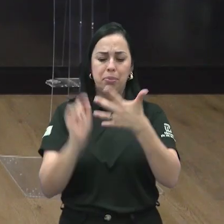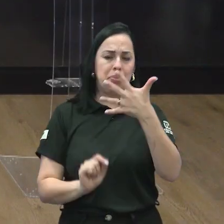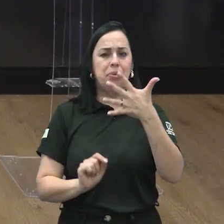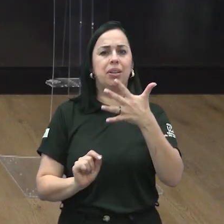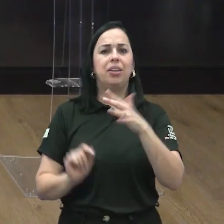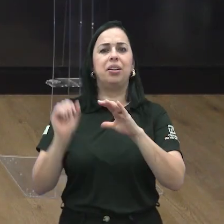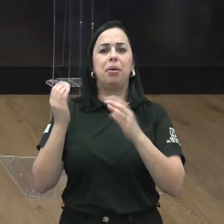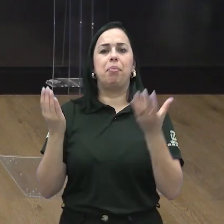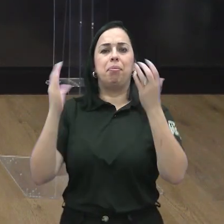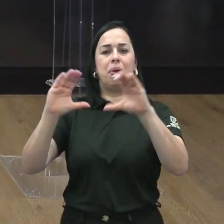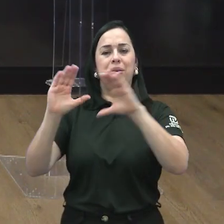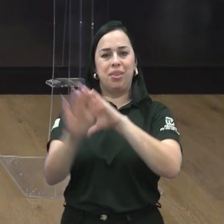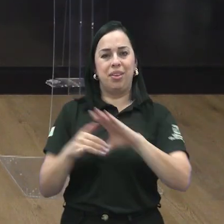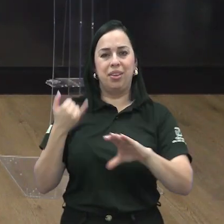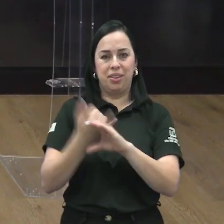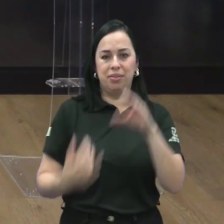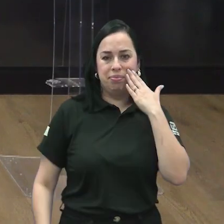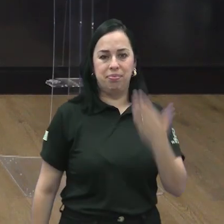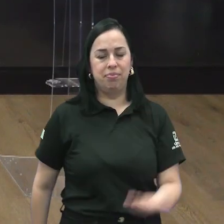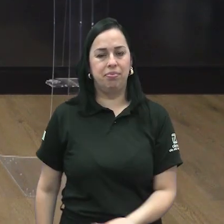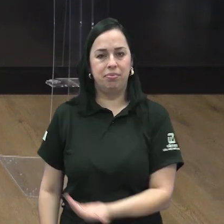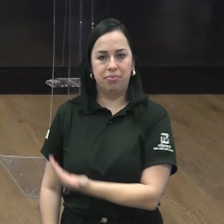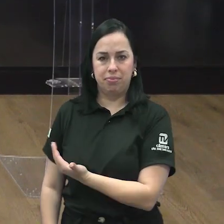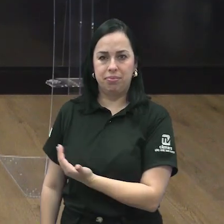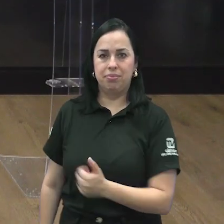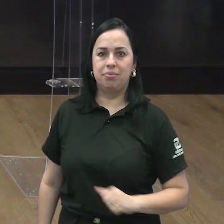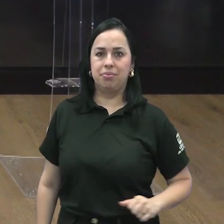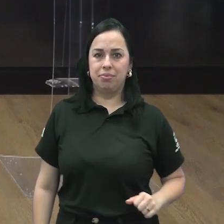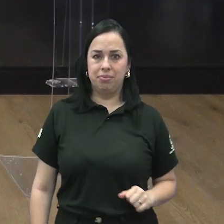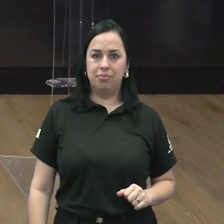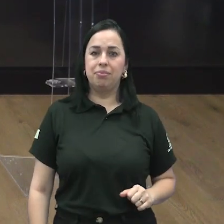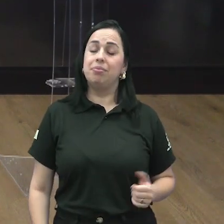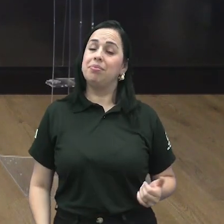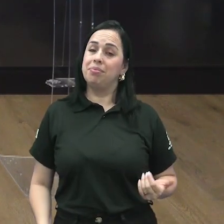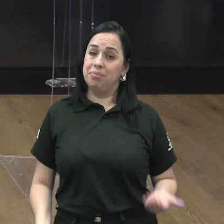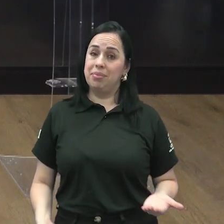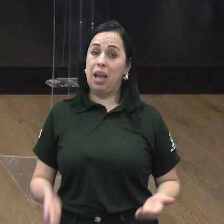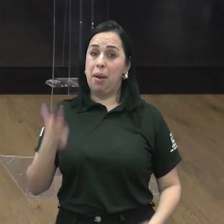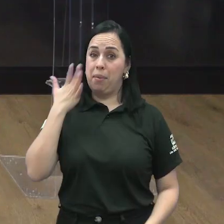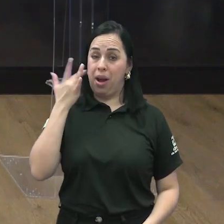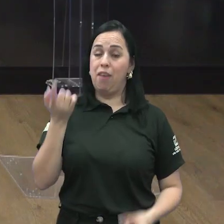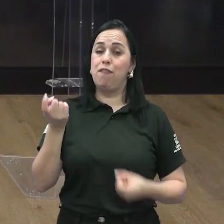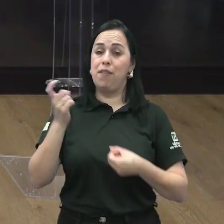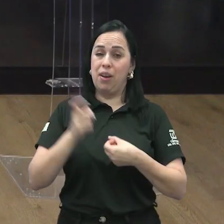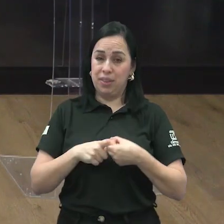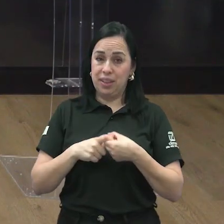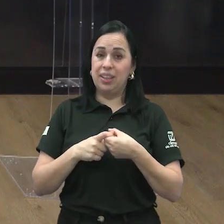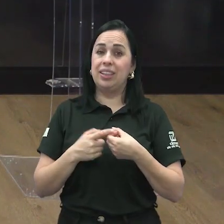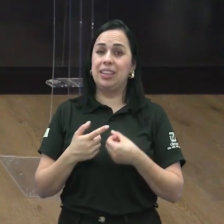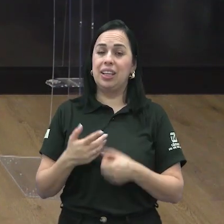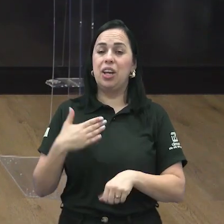nosso conteúdo fica disponível no canal do YouTube @TV Câmara SJC.